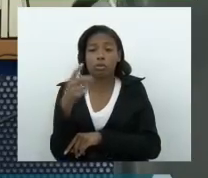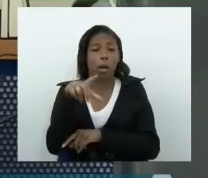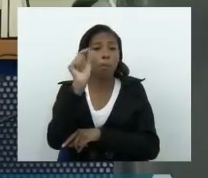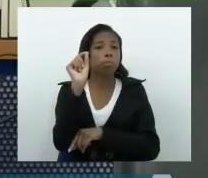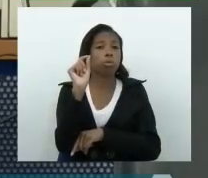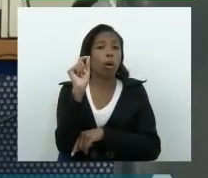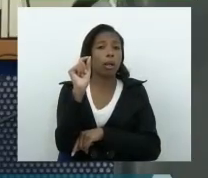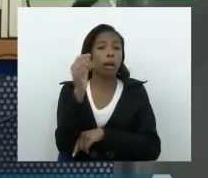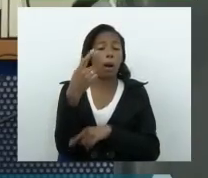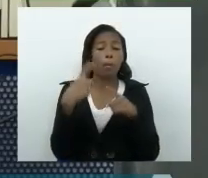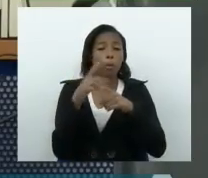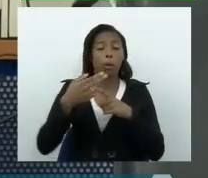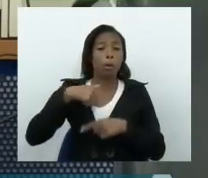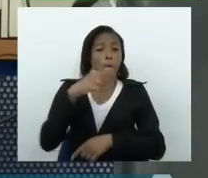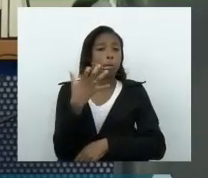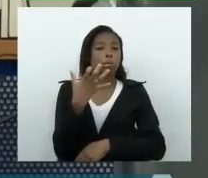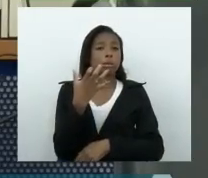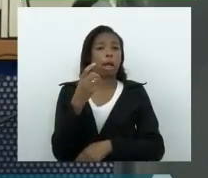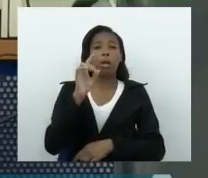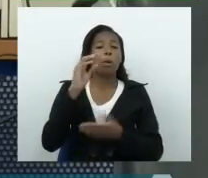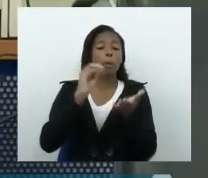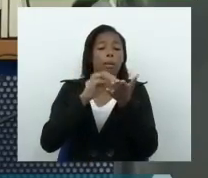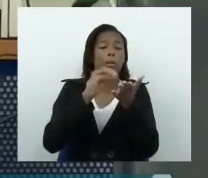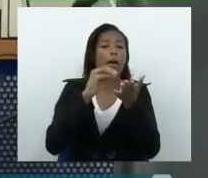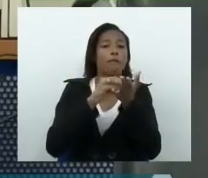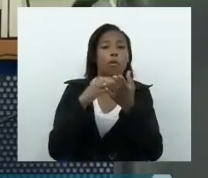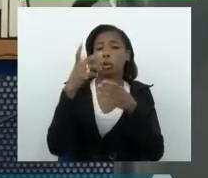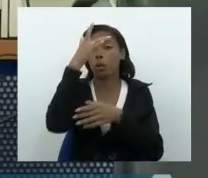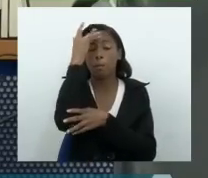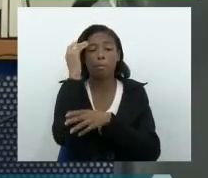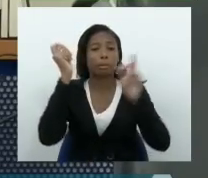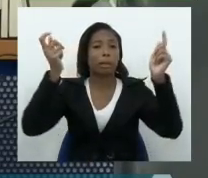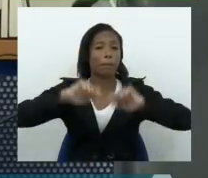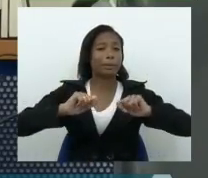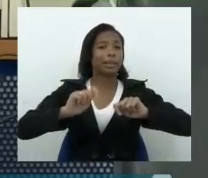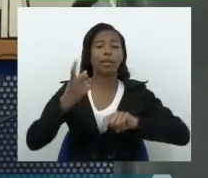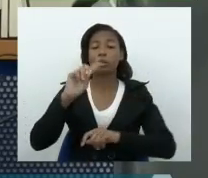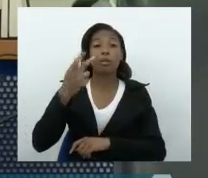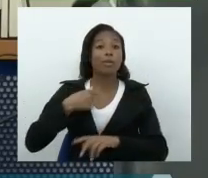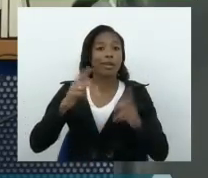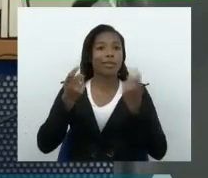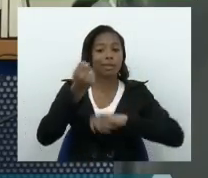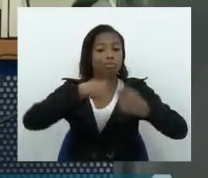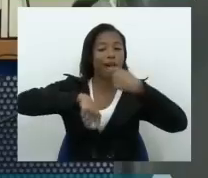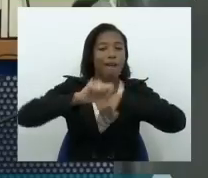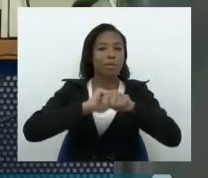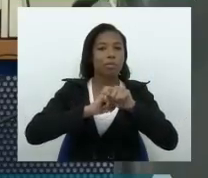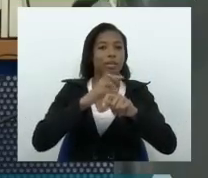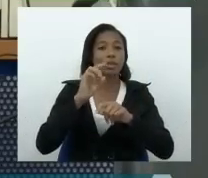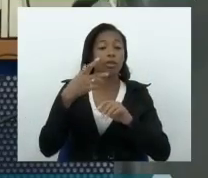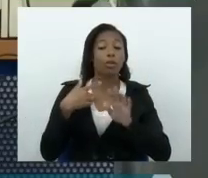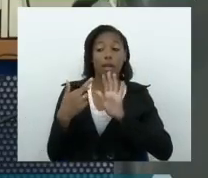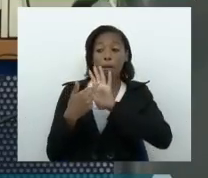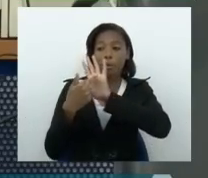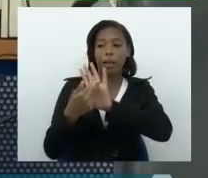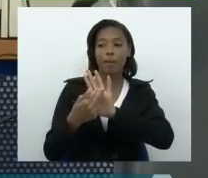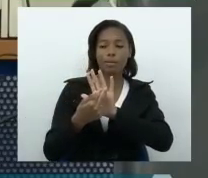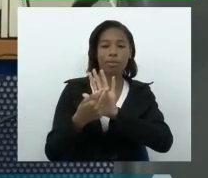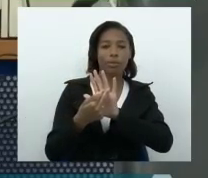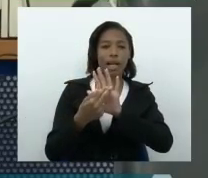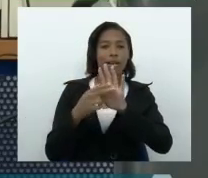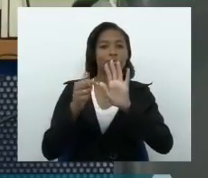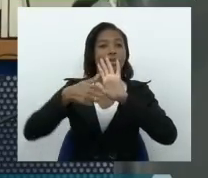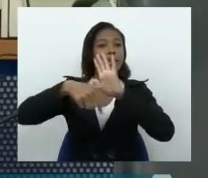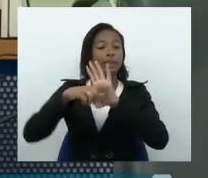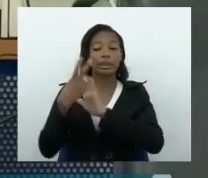opção, não por falta de opção. Nós vamos administrar Guarulhos sem o cabresto que